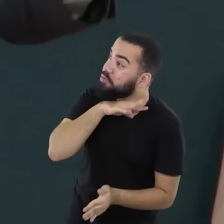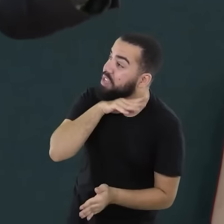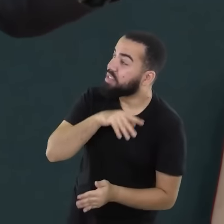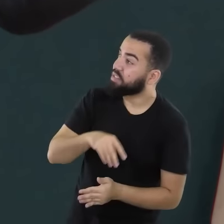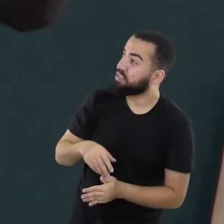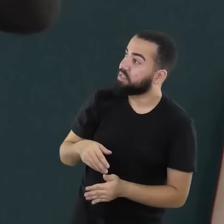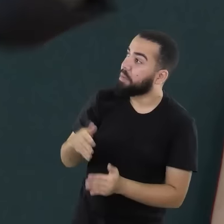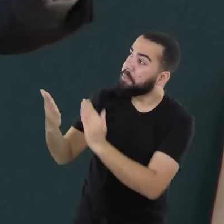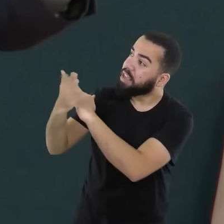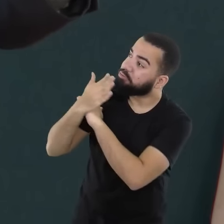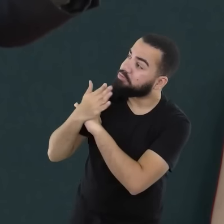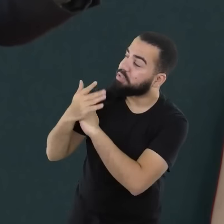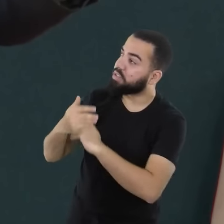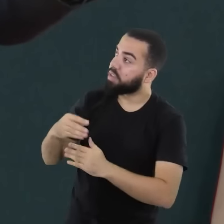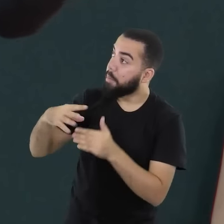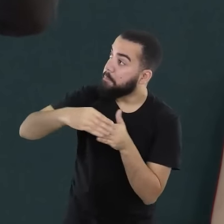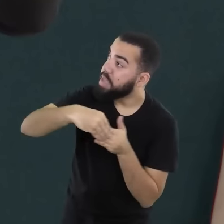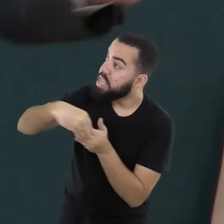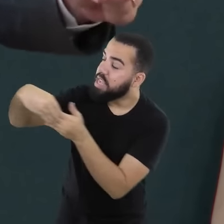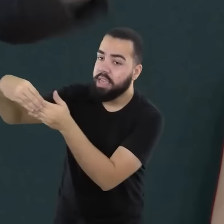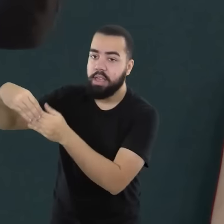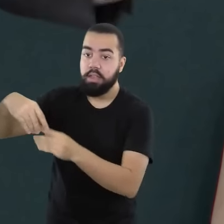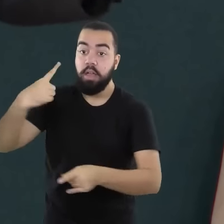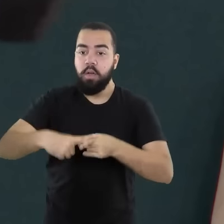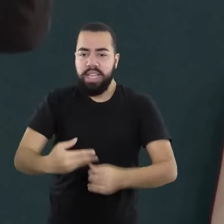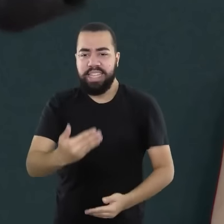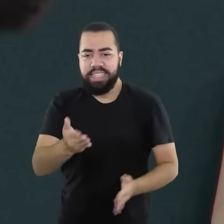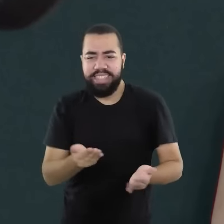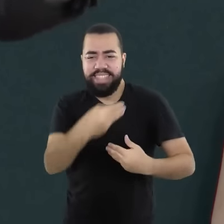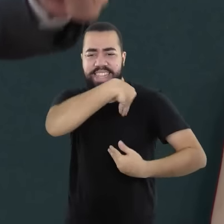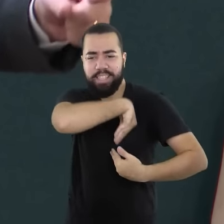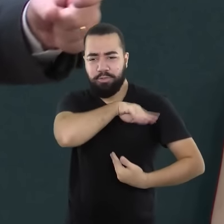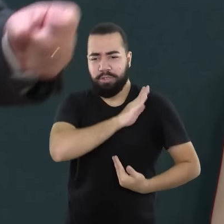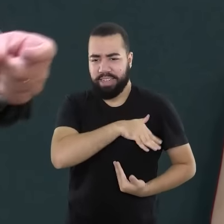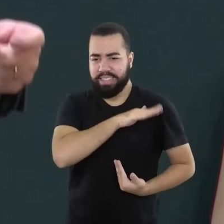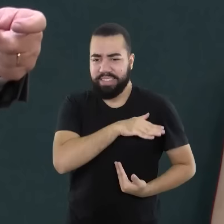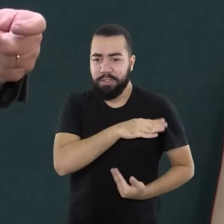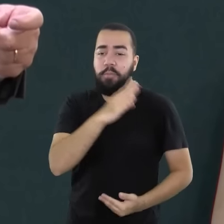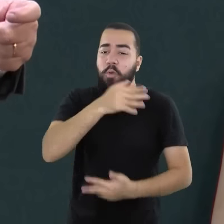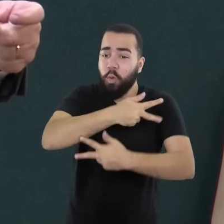sabe quanta maldade existe no seu coração.